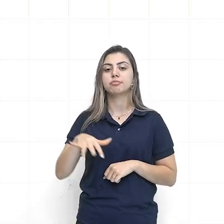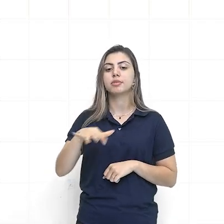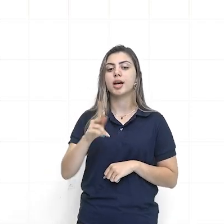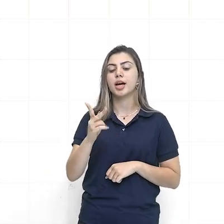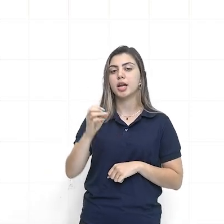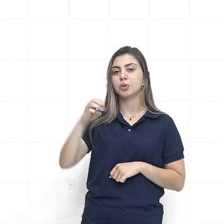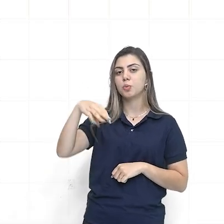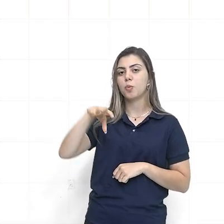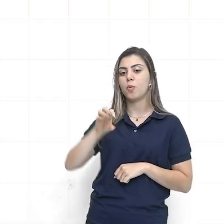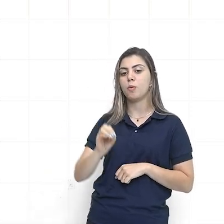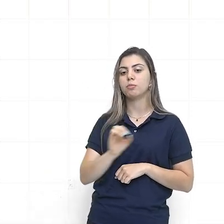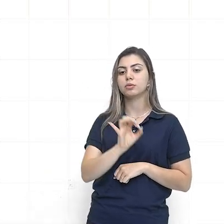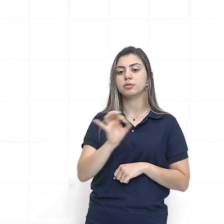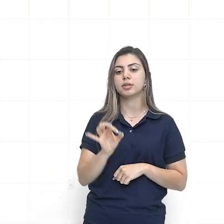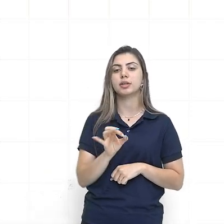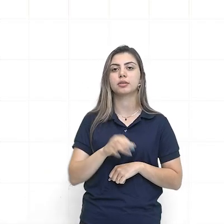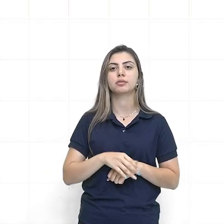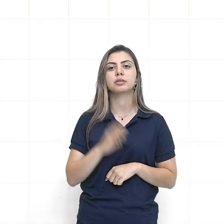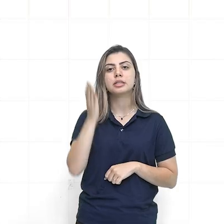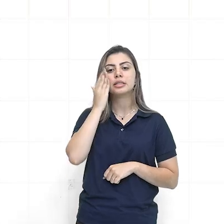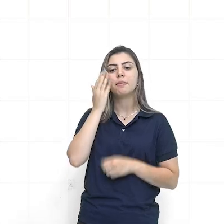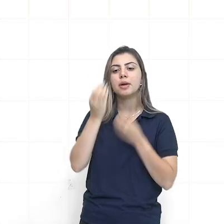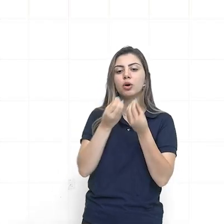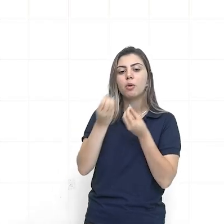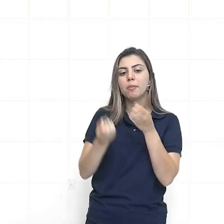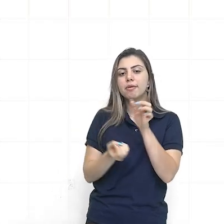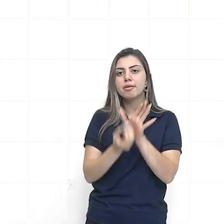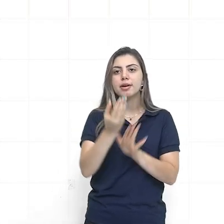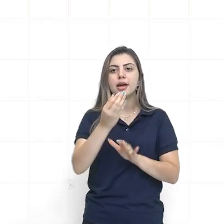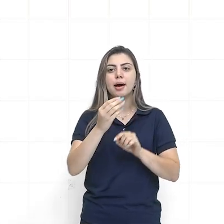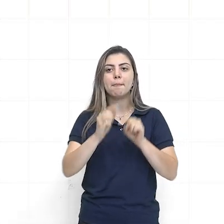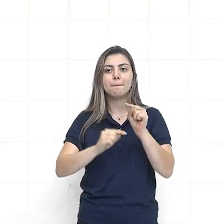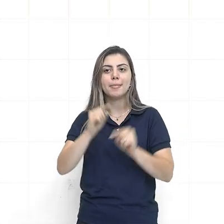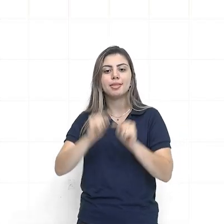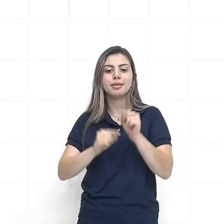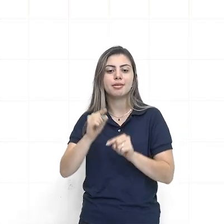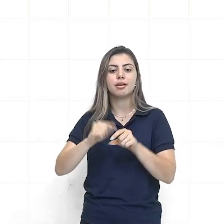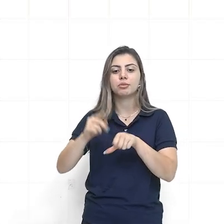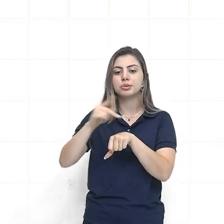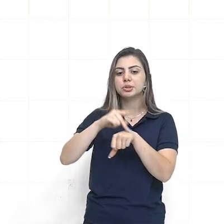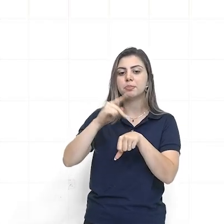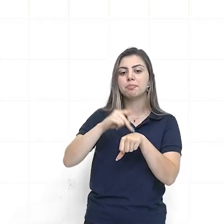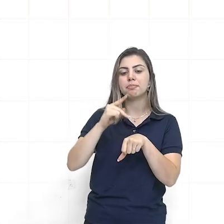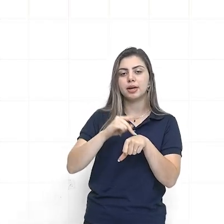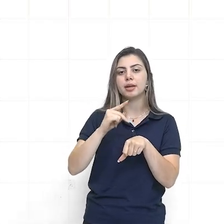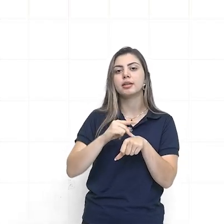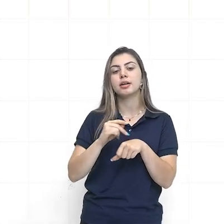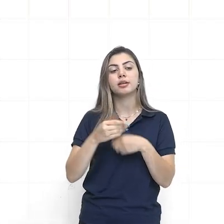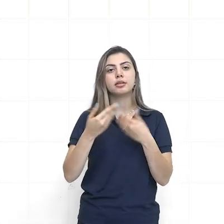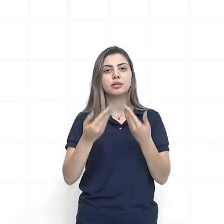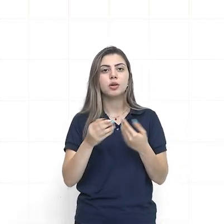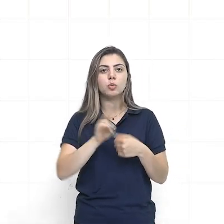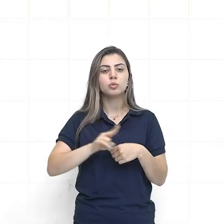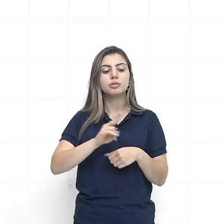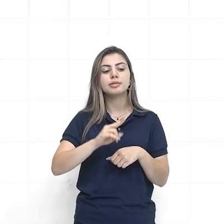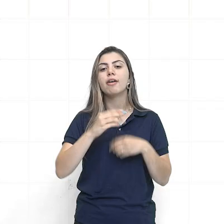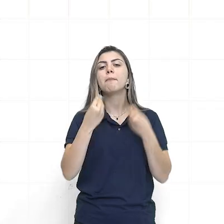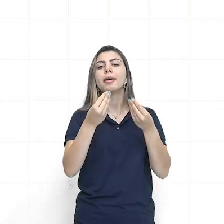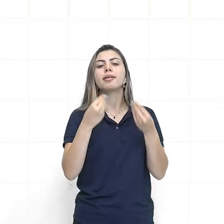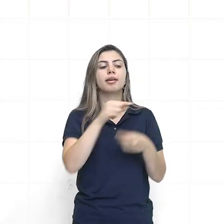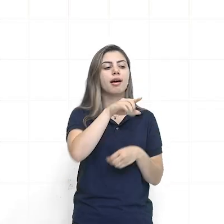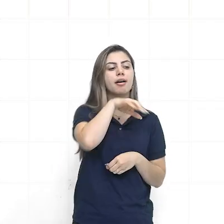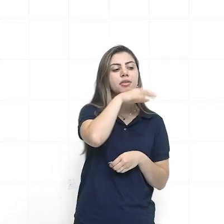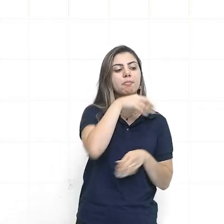gênero Homo. Sabia fazer utensílios de pedras com os quais caçavam